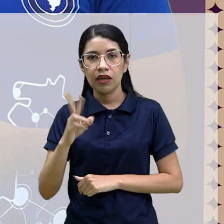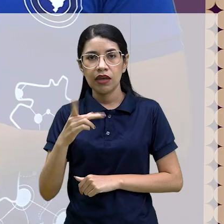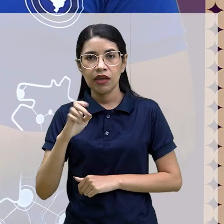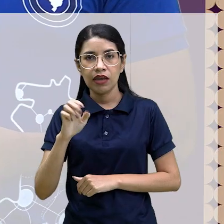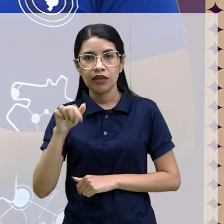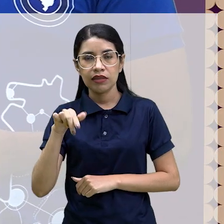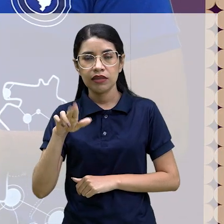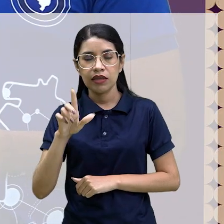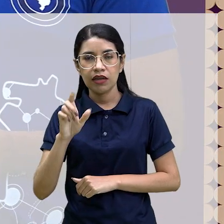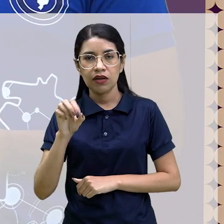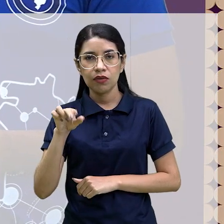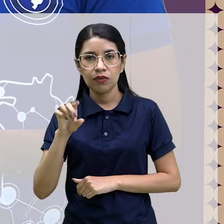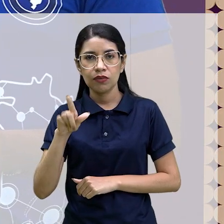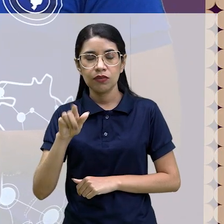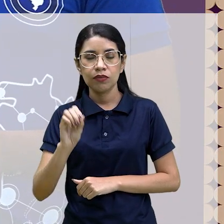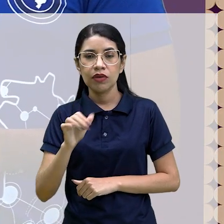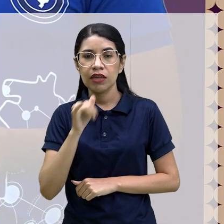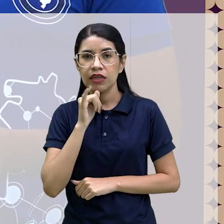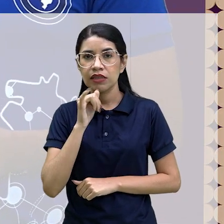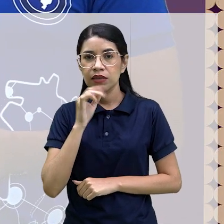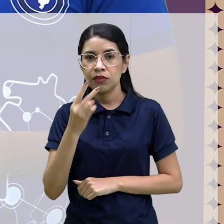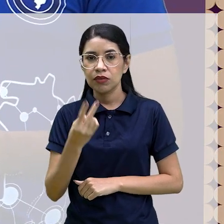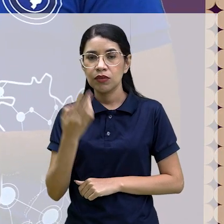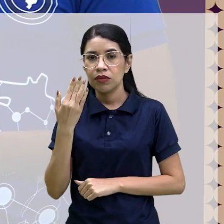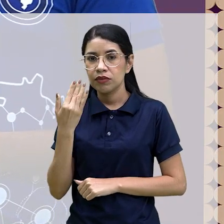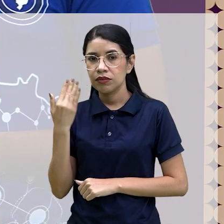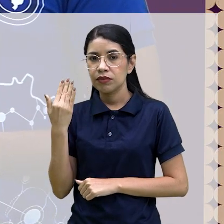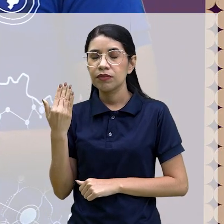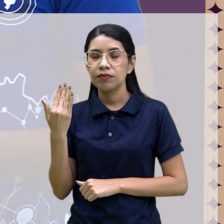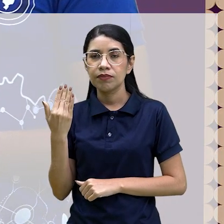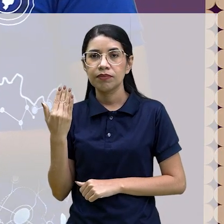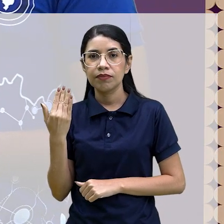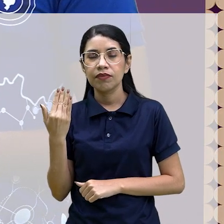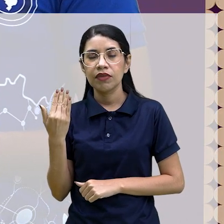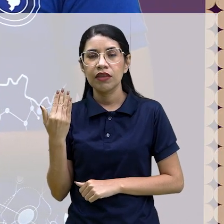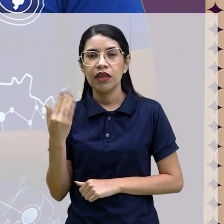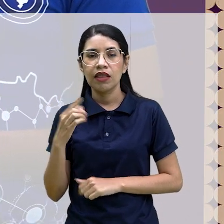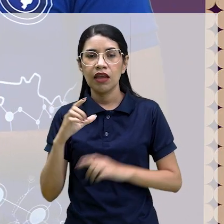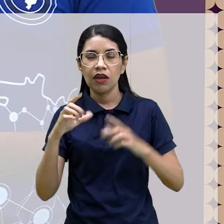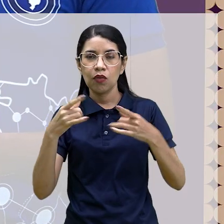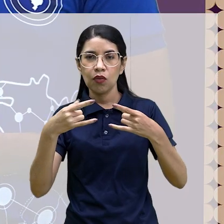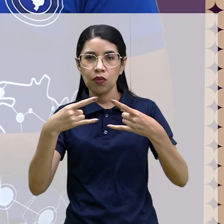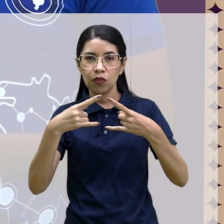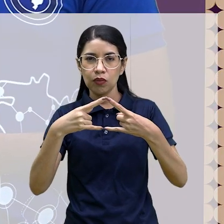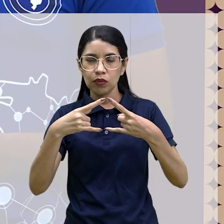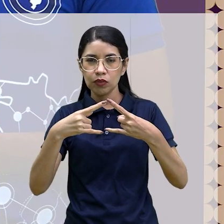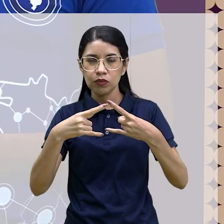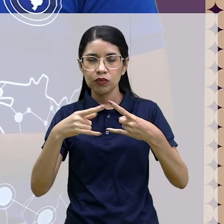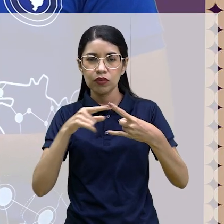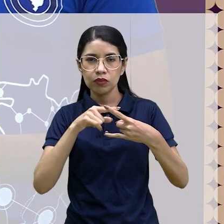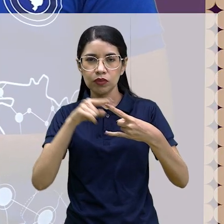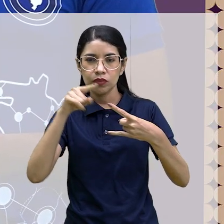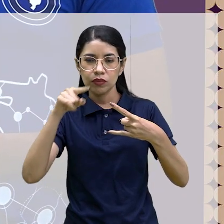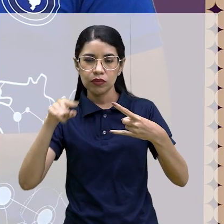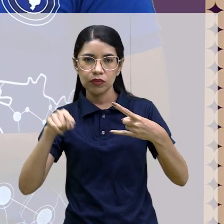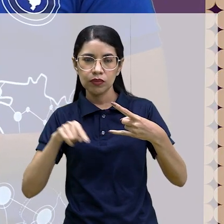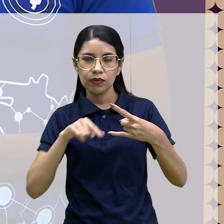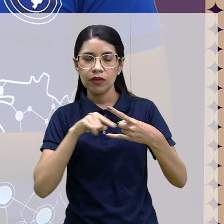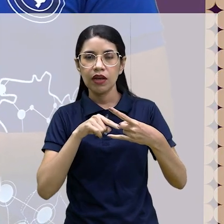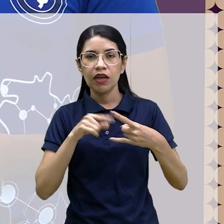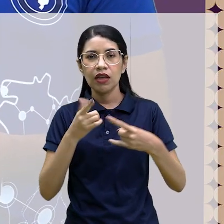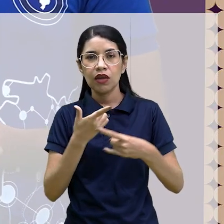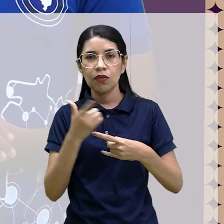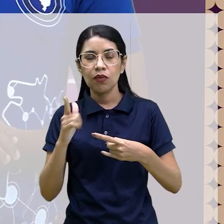hexágono. Observe aqui que nós temos 2 exemplos. Esse aqui mais bonitinho, que é o regular, e esse aqui, o irregular, tá